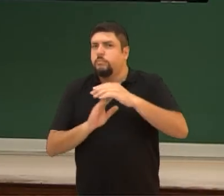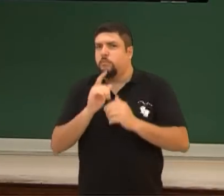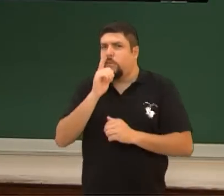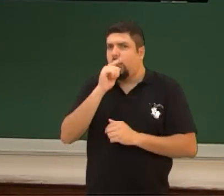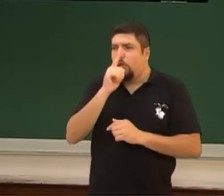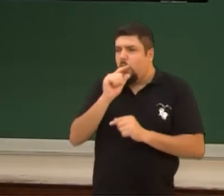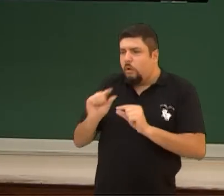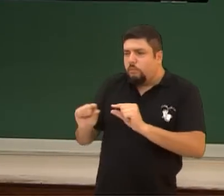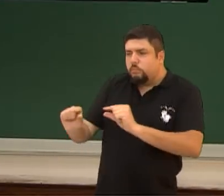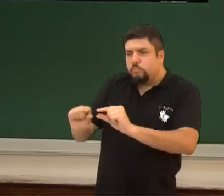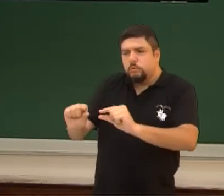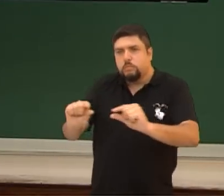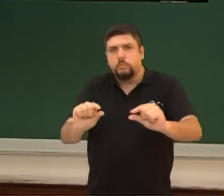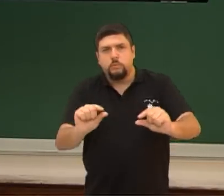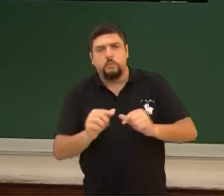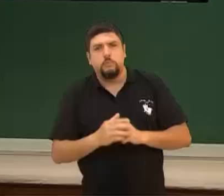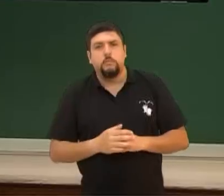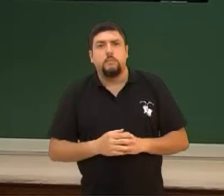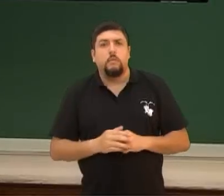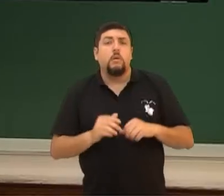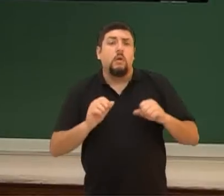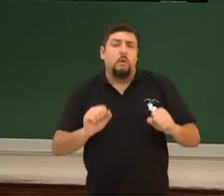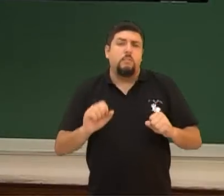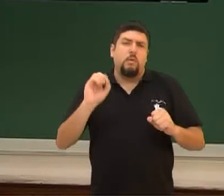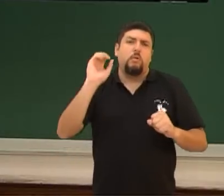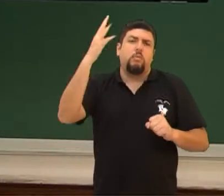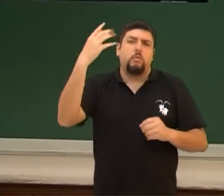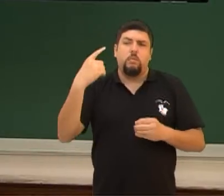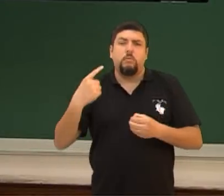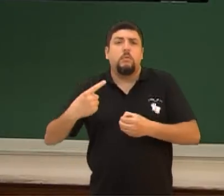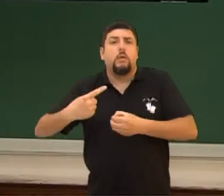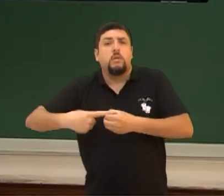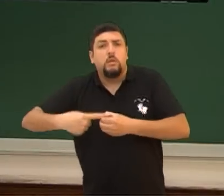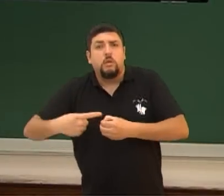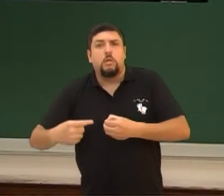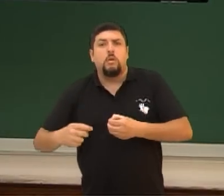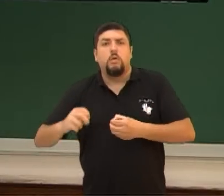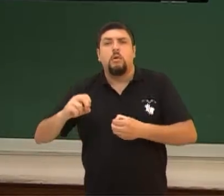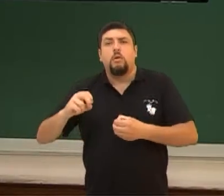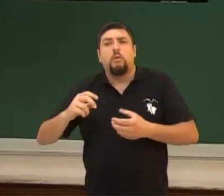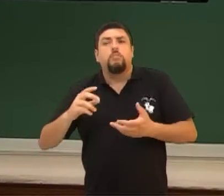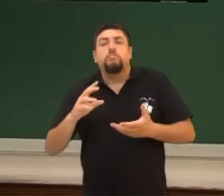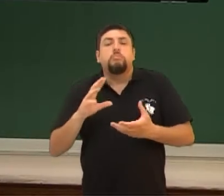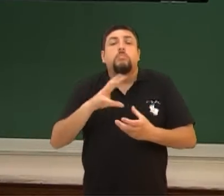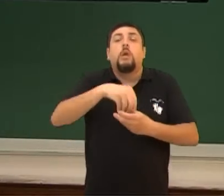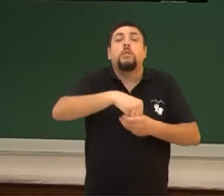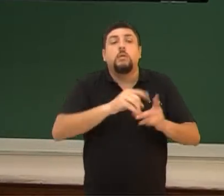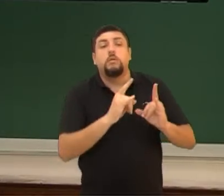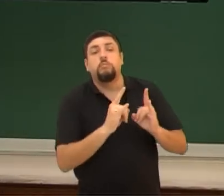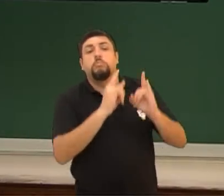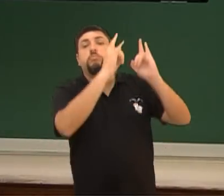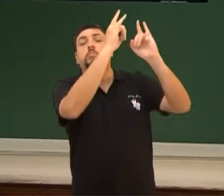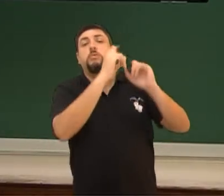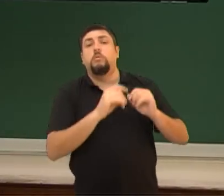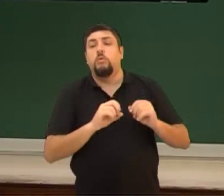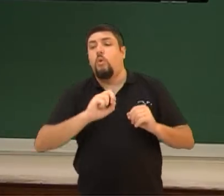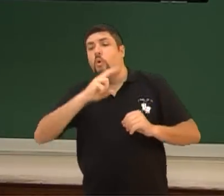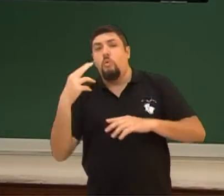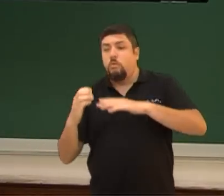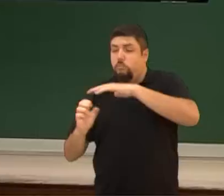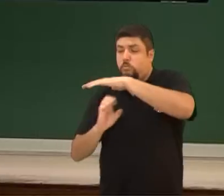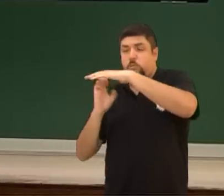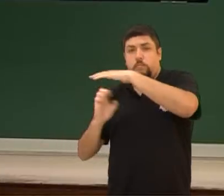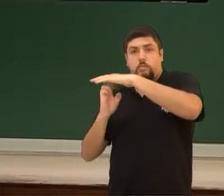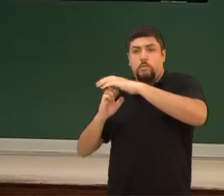por aquelas pessoas. Isso pode acontecer em uma cidade, pode acontecer num condomínio, enfim, dentro de uma empresa. Então,